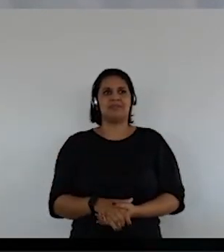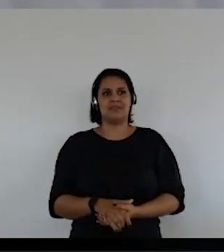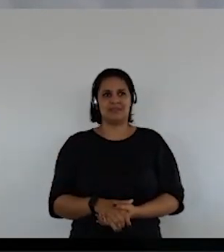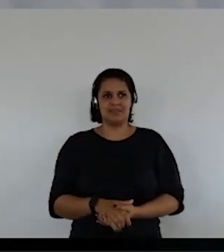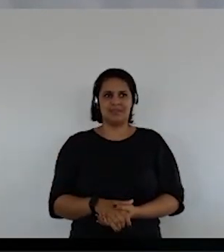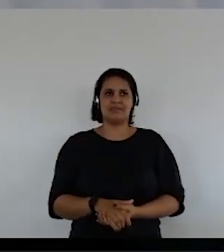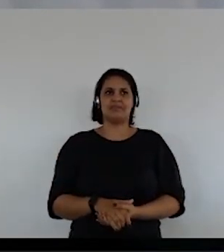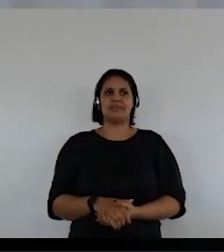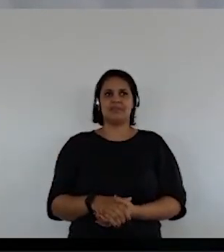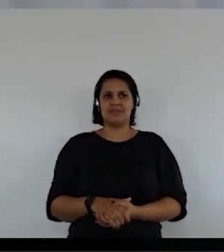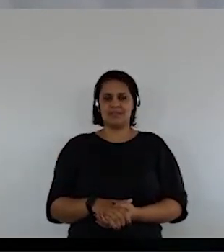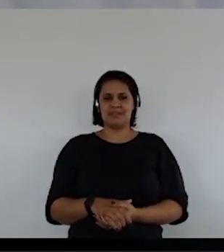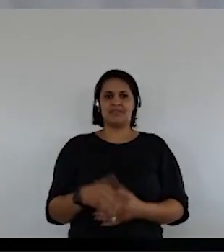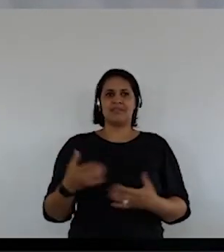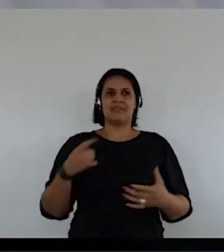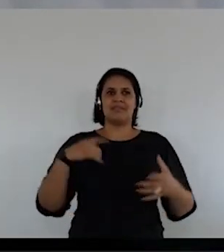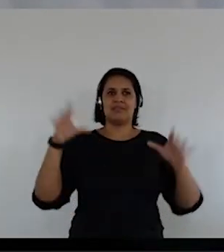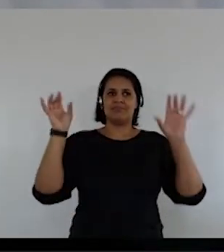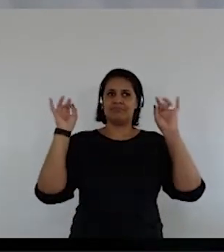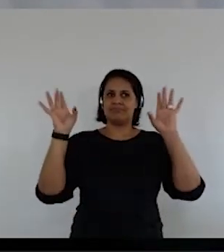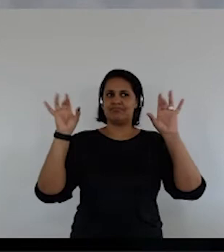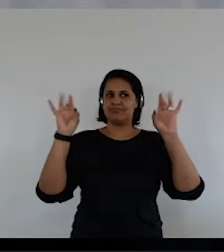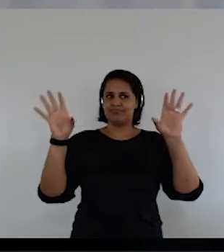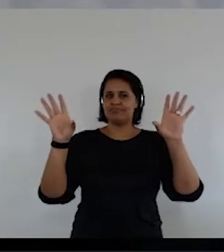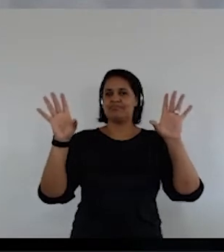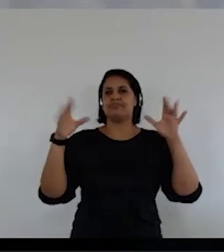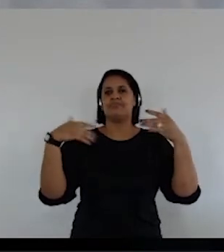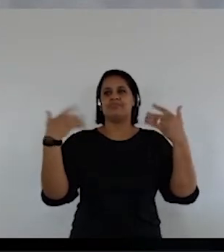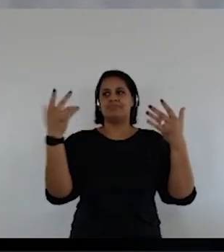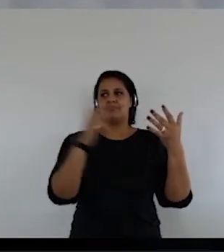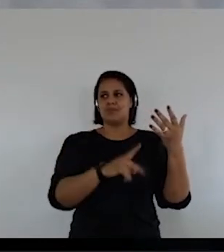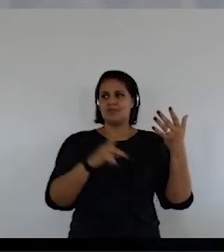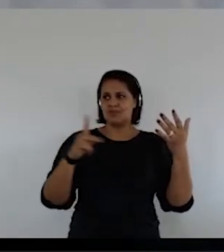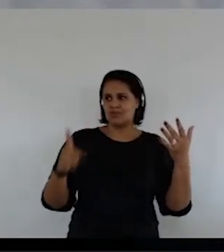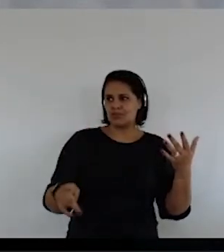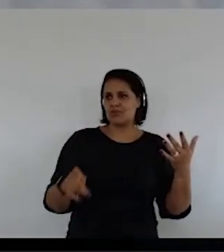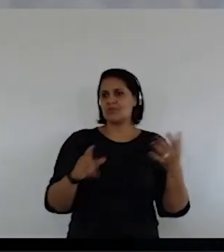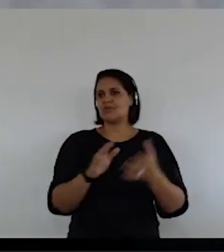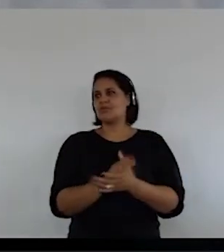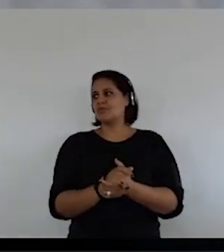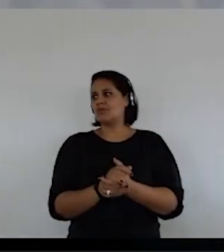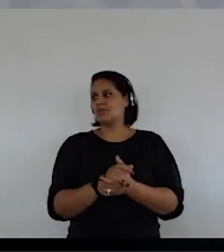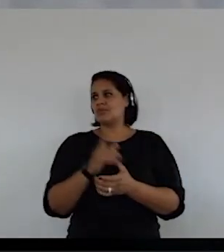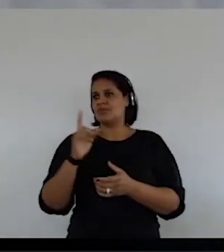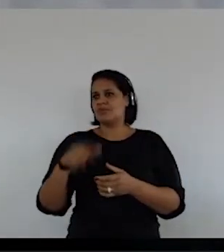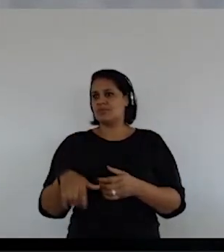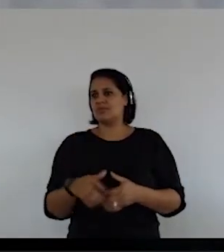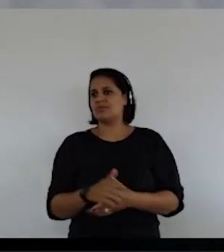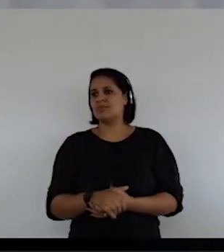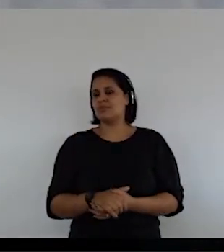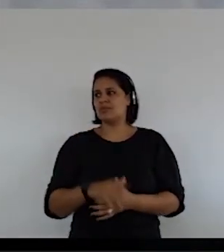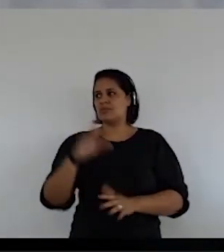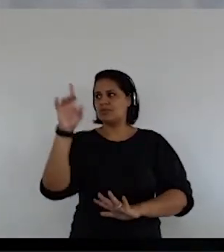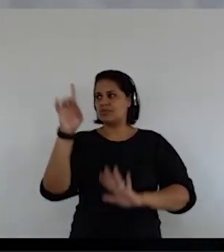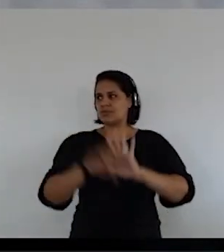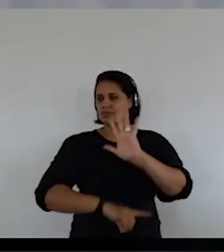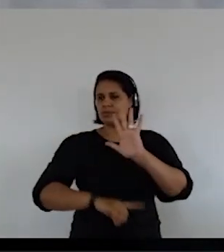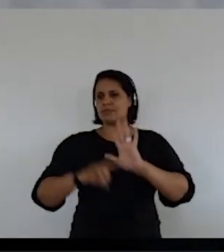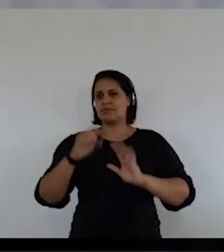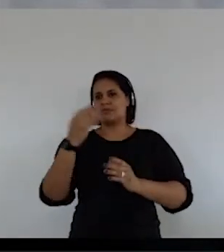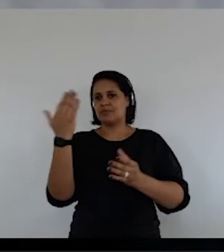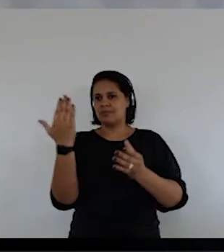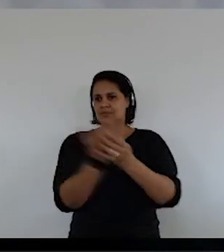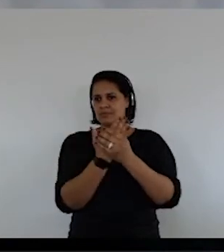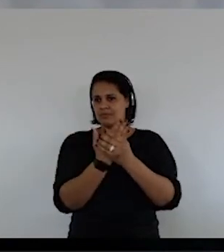3 brilhantes professores, 3 grandes cultores do direito processual, e me lembrei agora